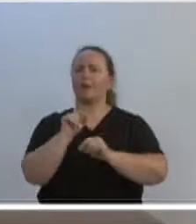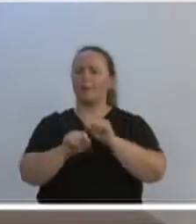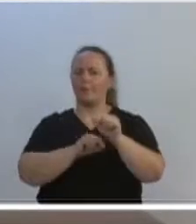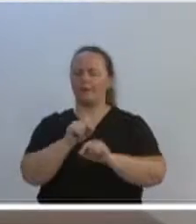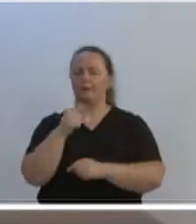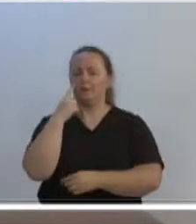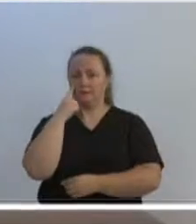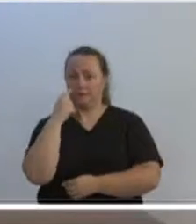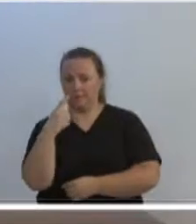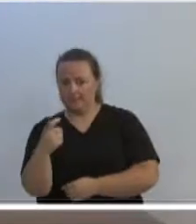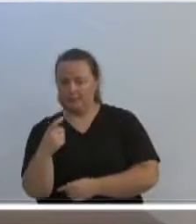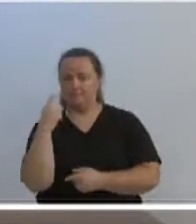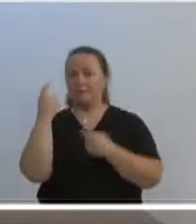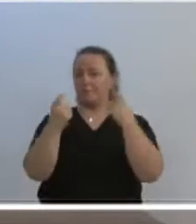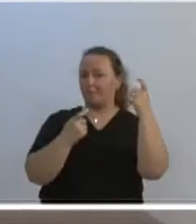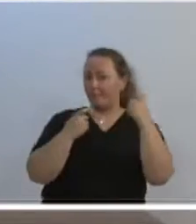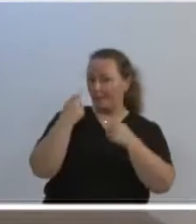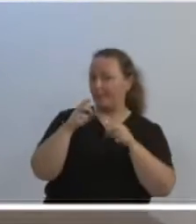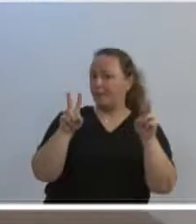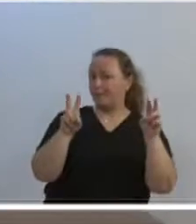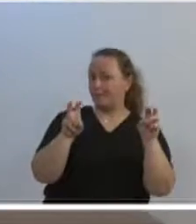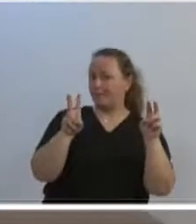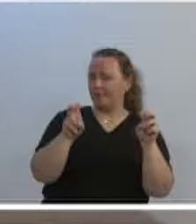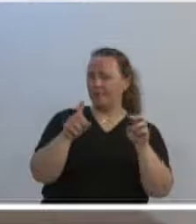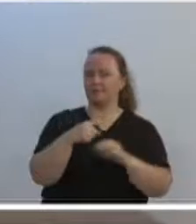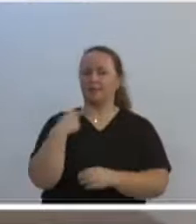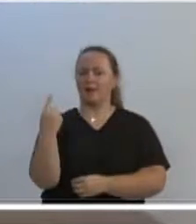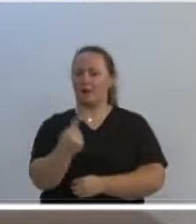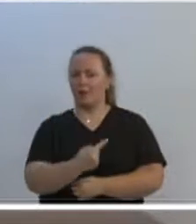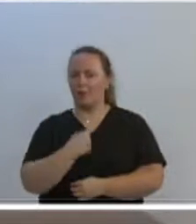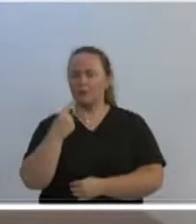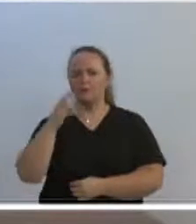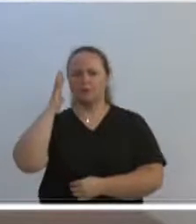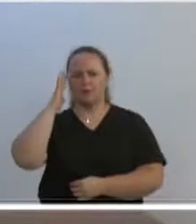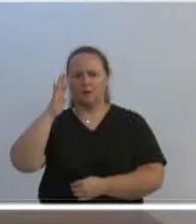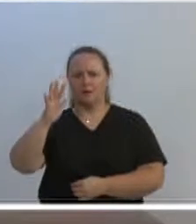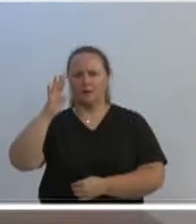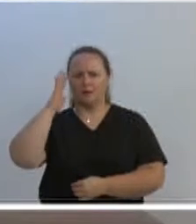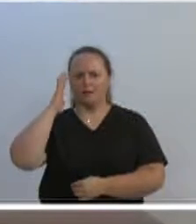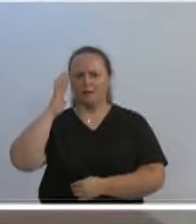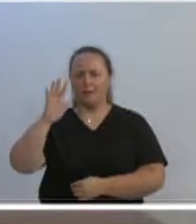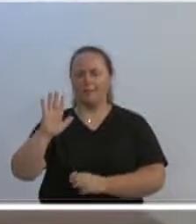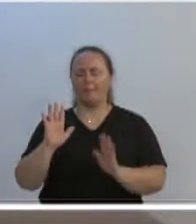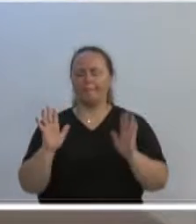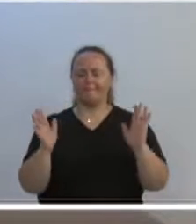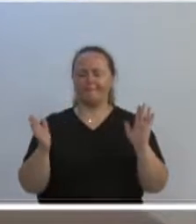todos nós e que devemos refletir de forma